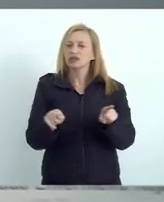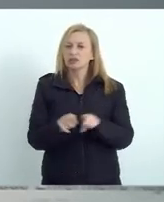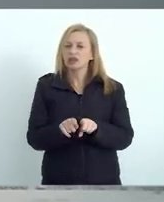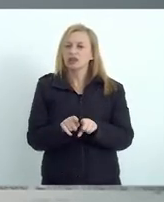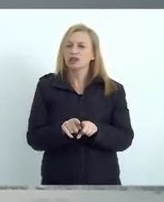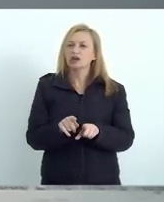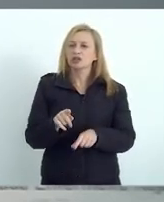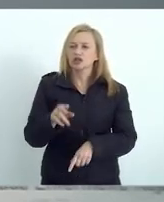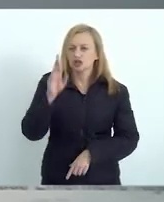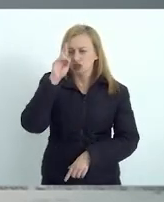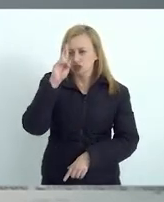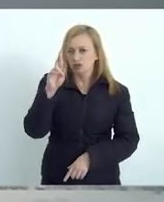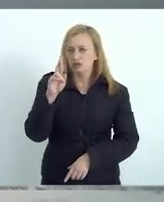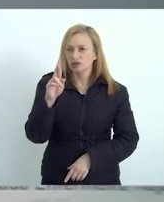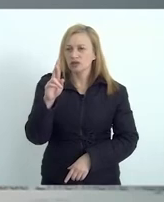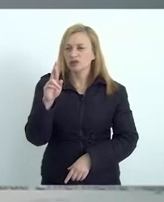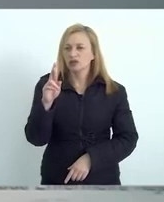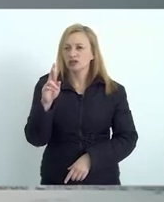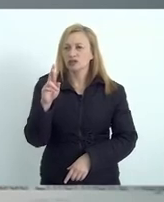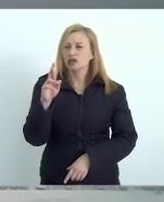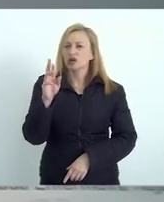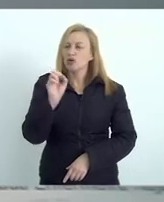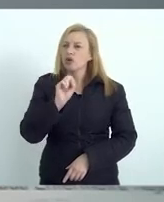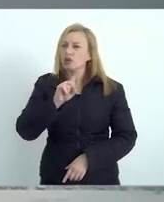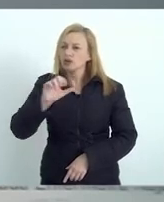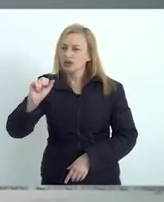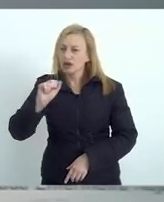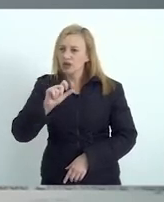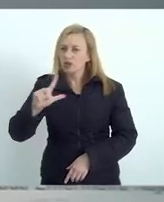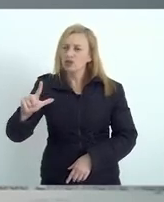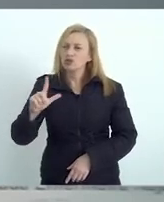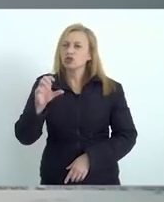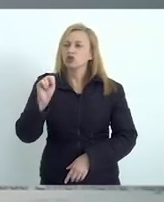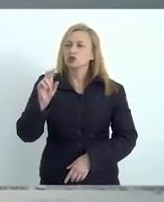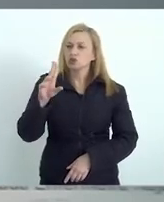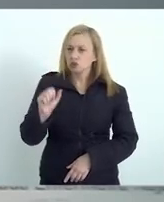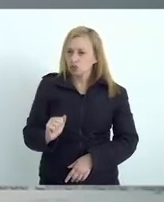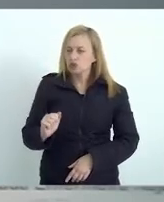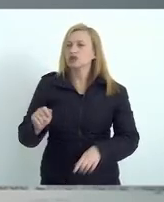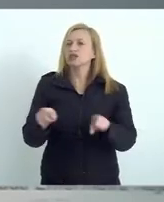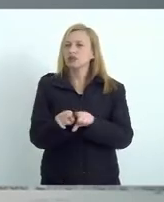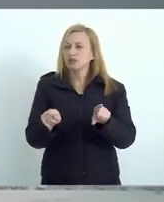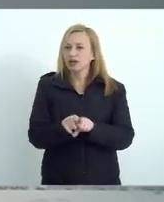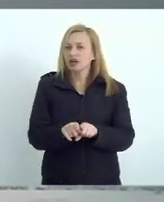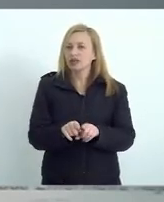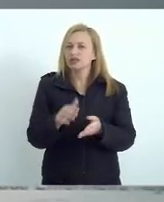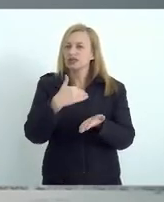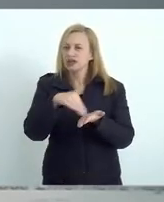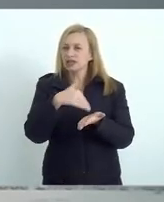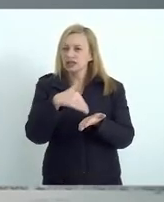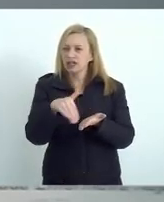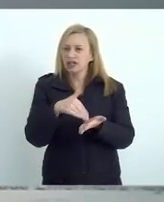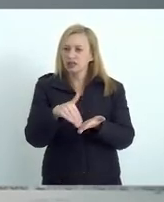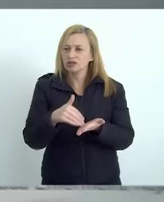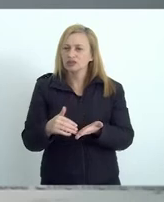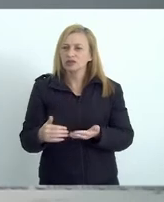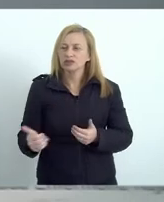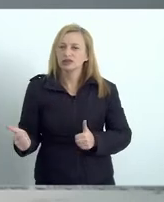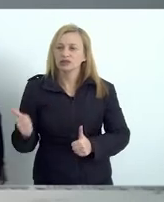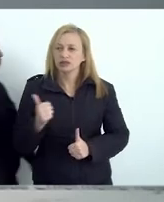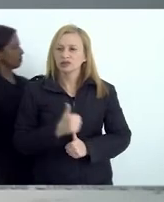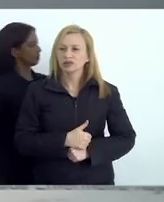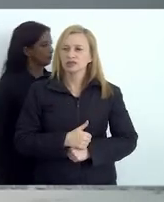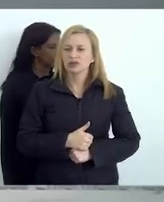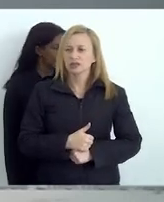Souza Neves também levando minhas saudações ao secretário implementar